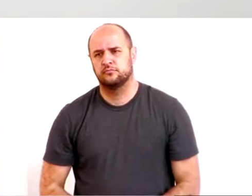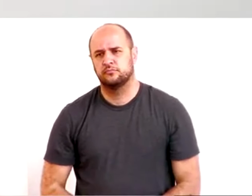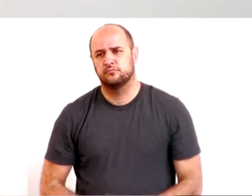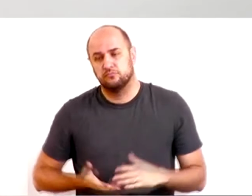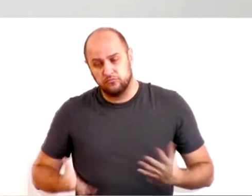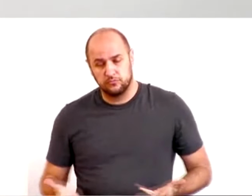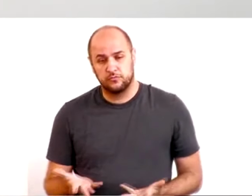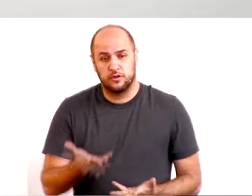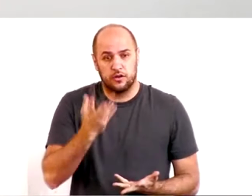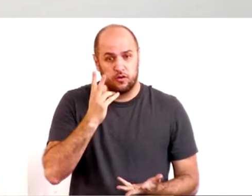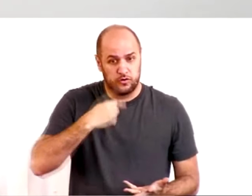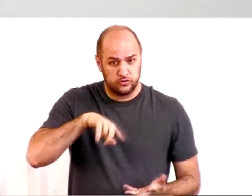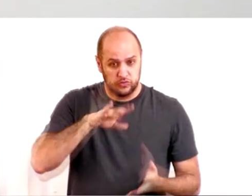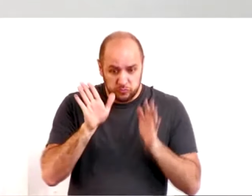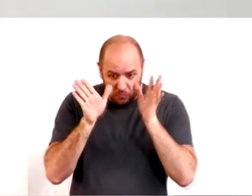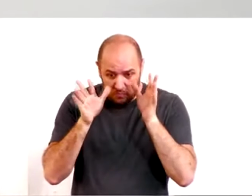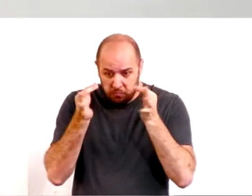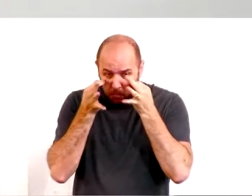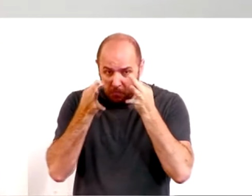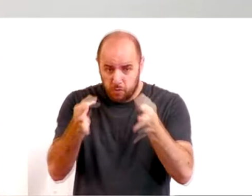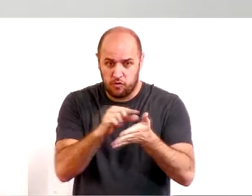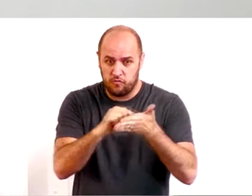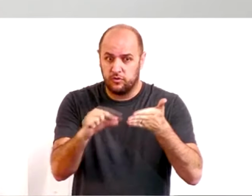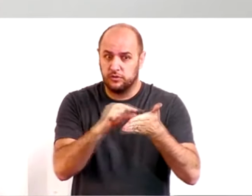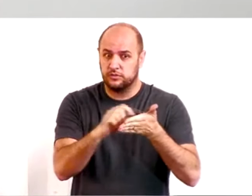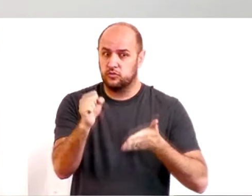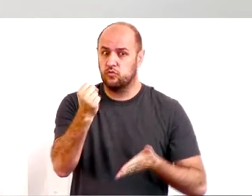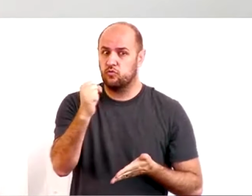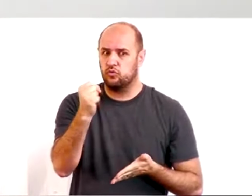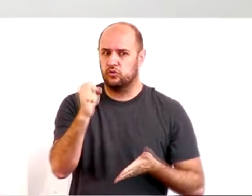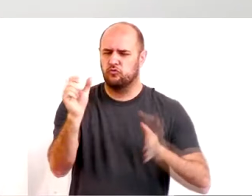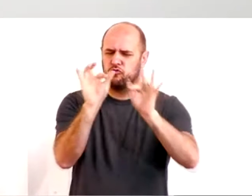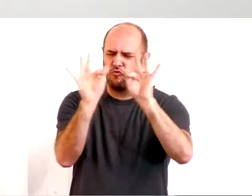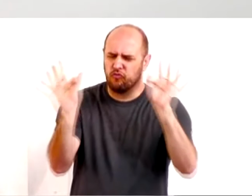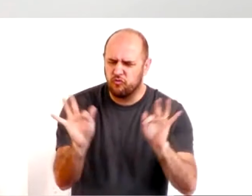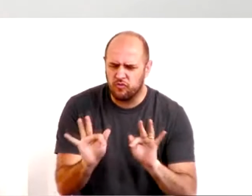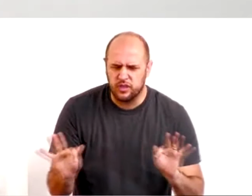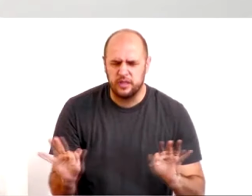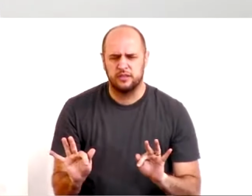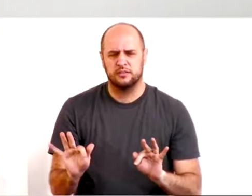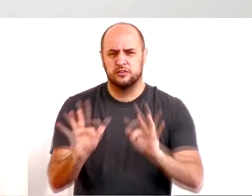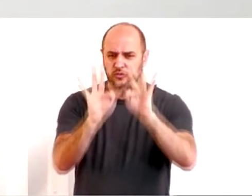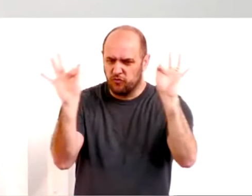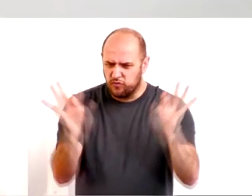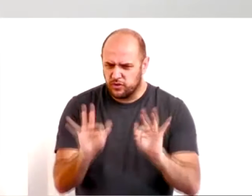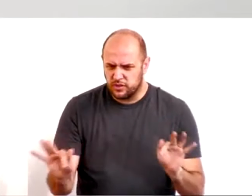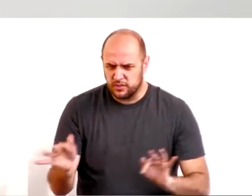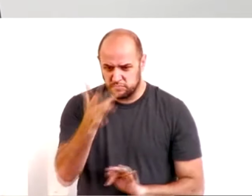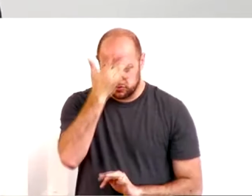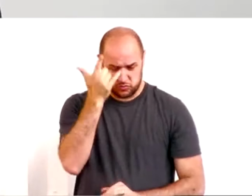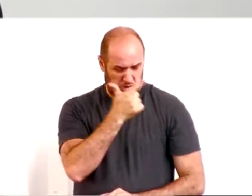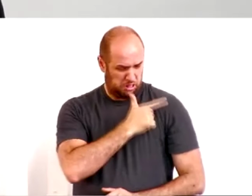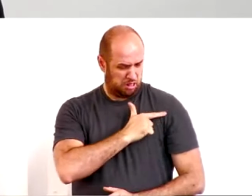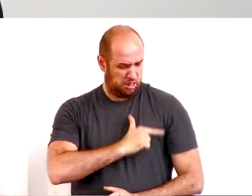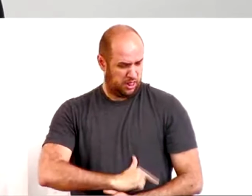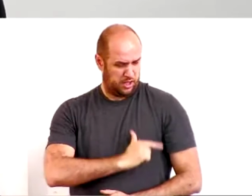Portanto, vamos nos ater agora ao versículo de número 8, bem-aventurado ou felizes os limpos de